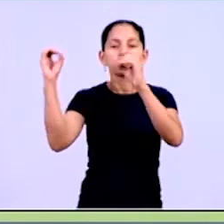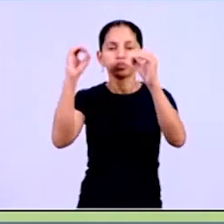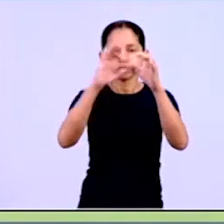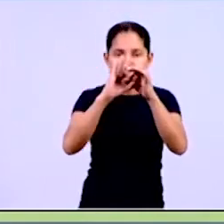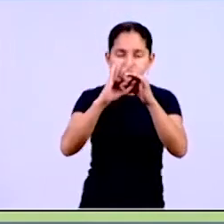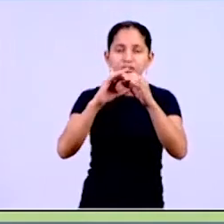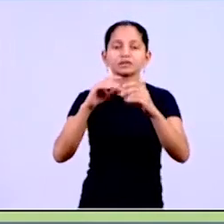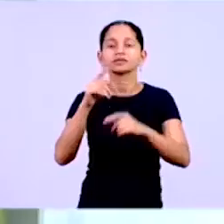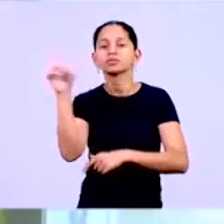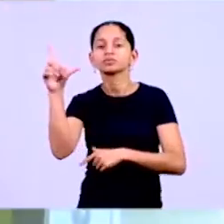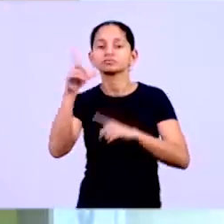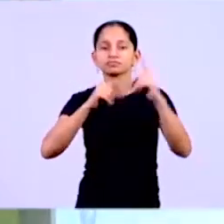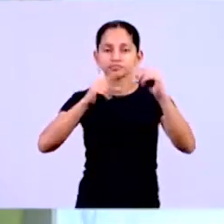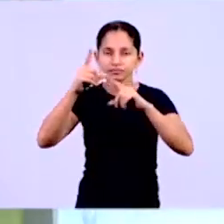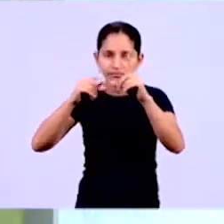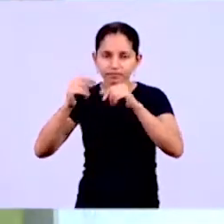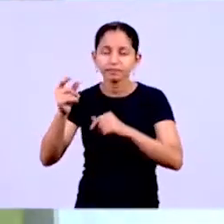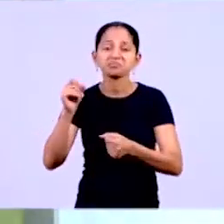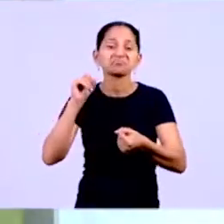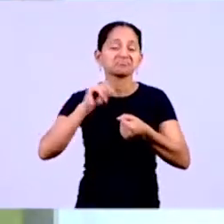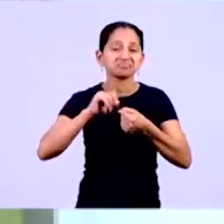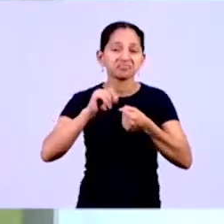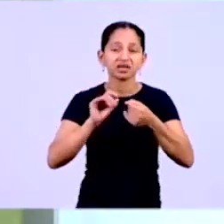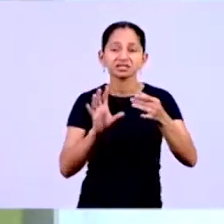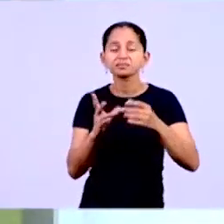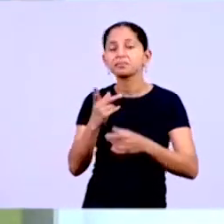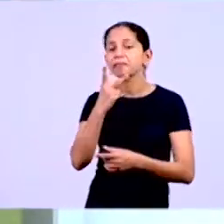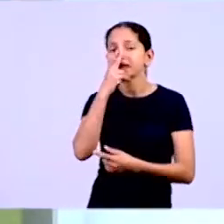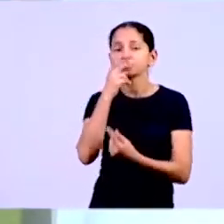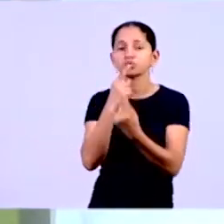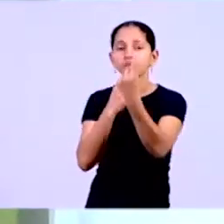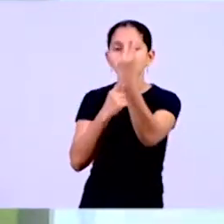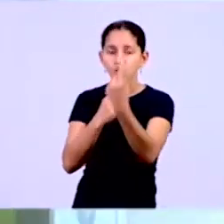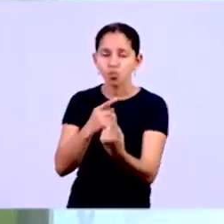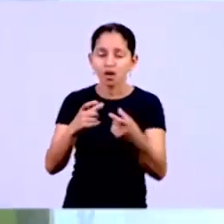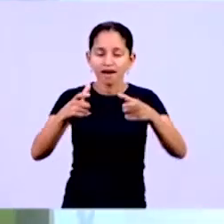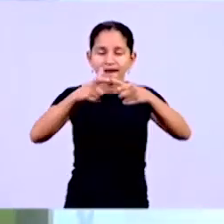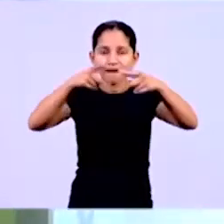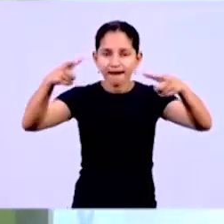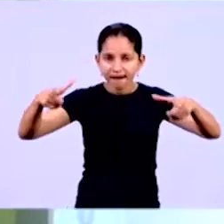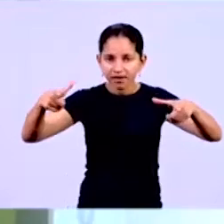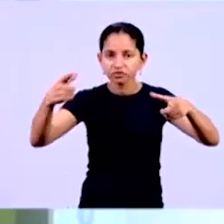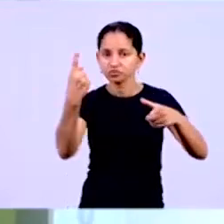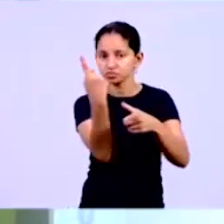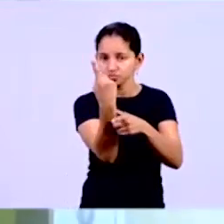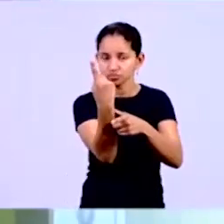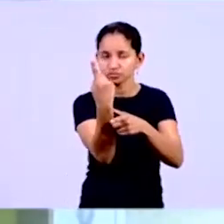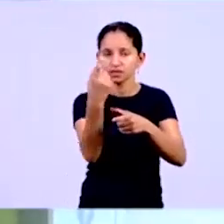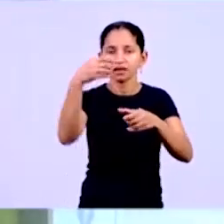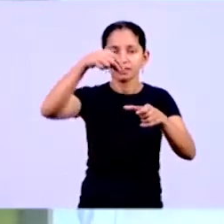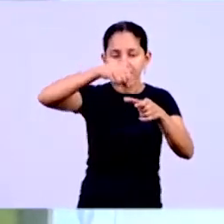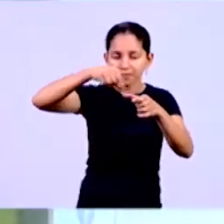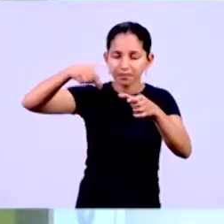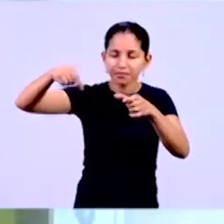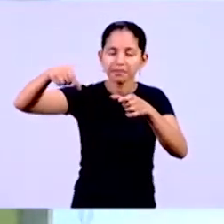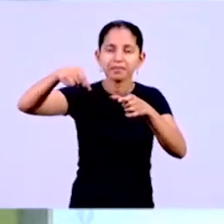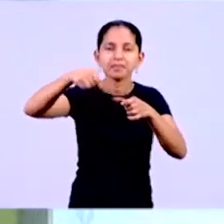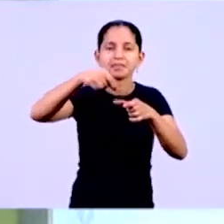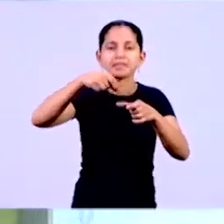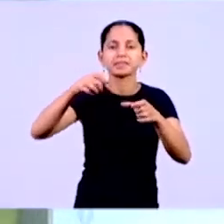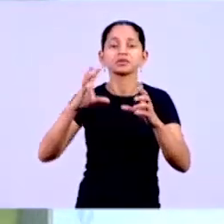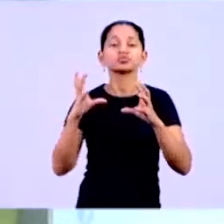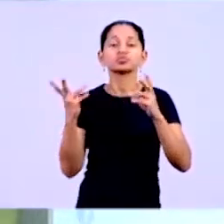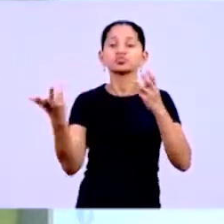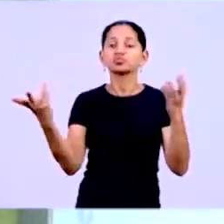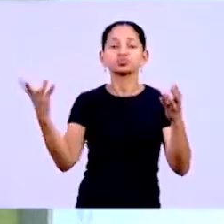estrela, né? É onde todos os computadores se conectam num switch, naquela caixinha que eu mostrei na última aula, e um cabinho que vai